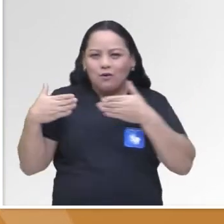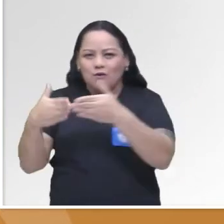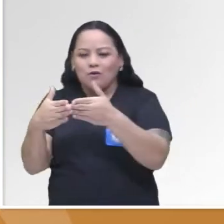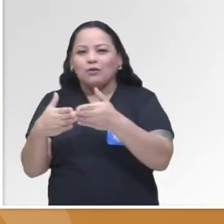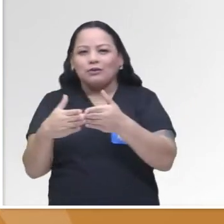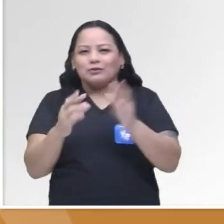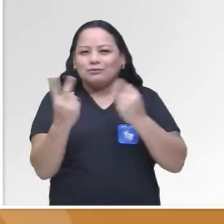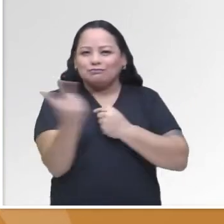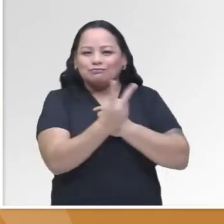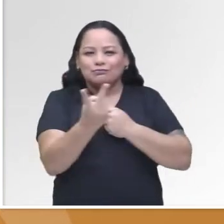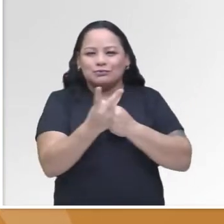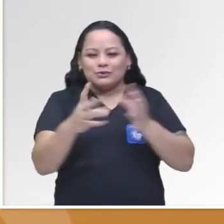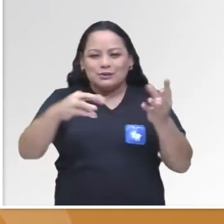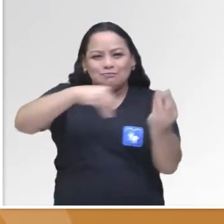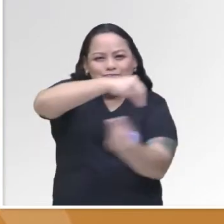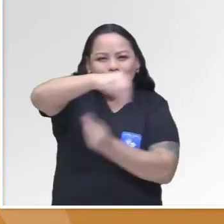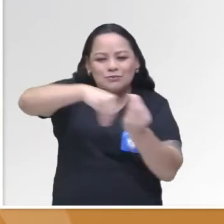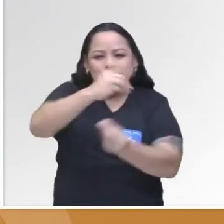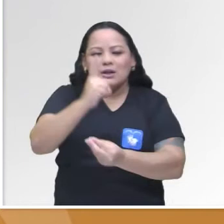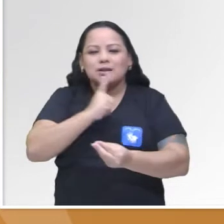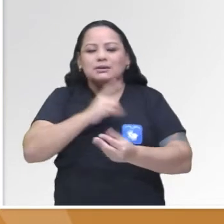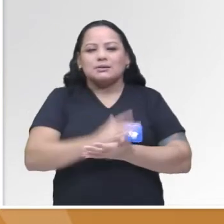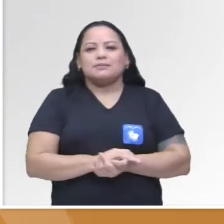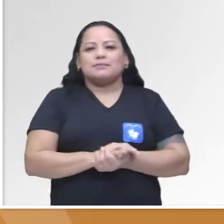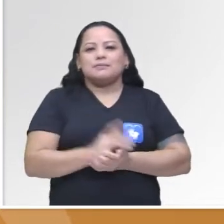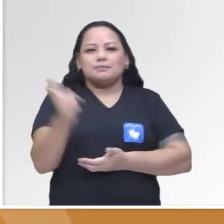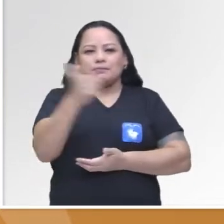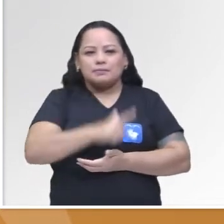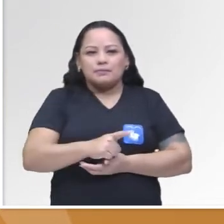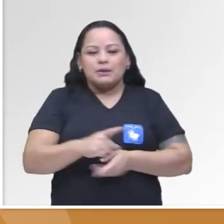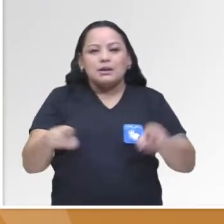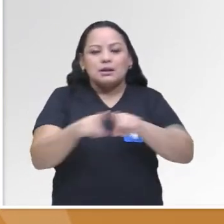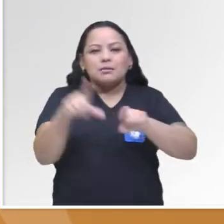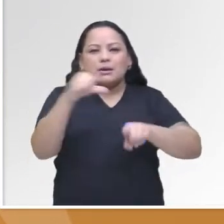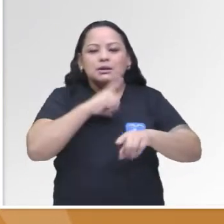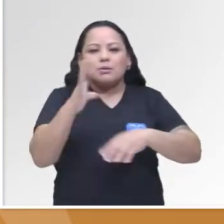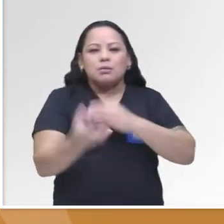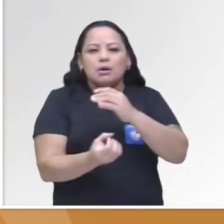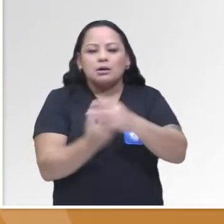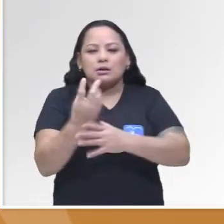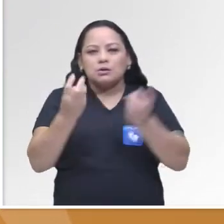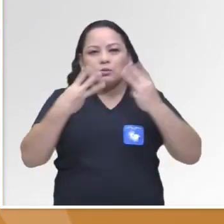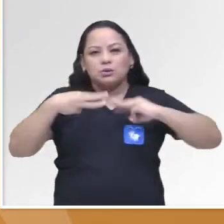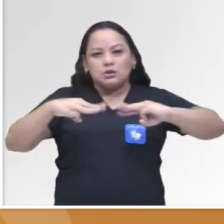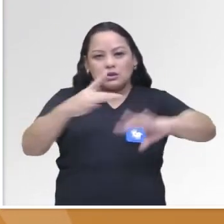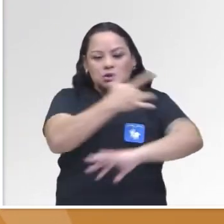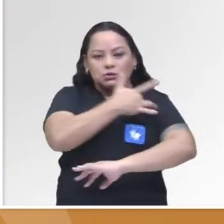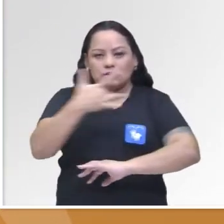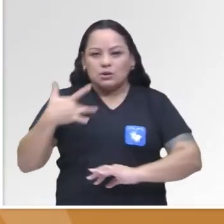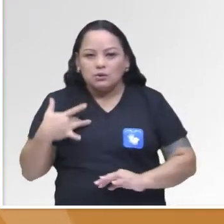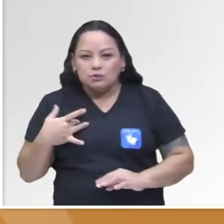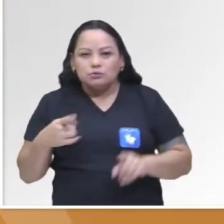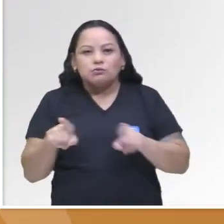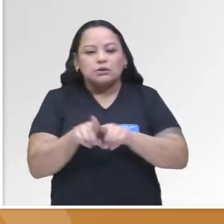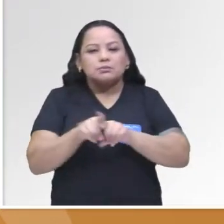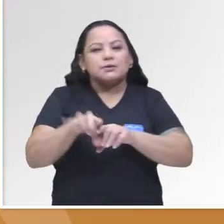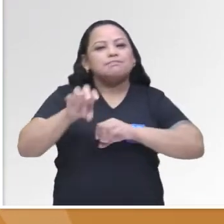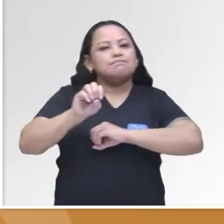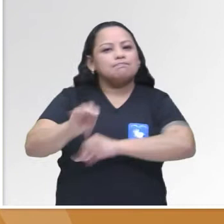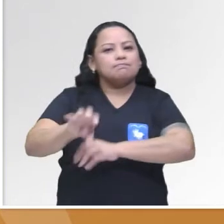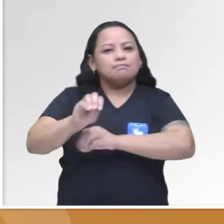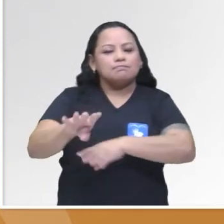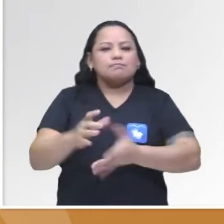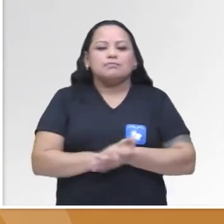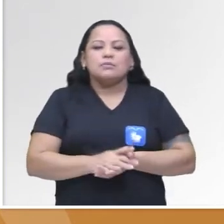economia. Ok? Continuando. Vamos ter também a questão da criação do Ministério da Saúde e Educação.